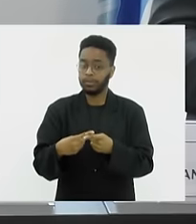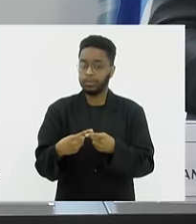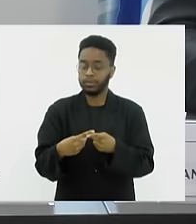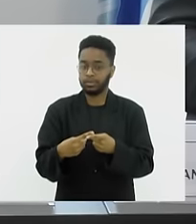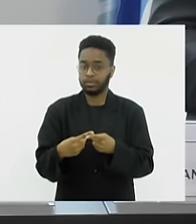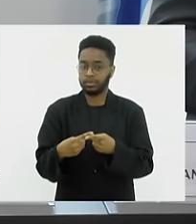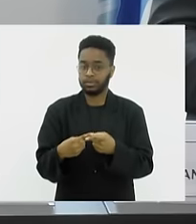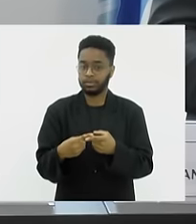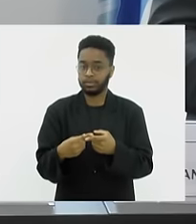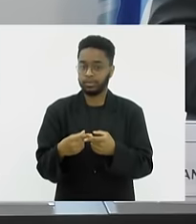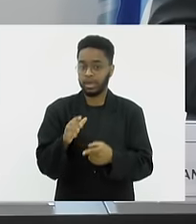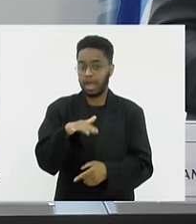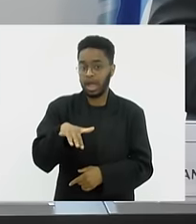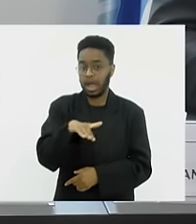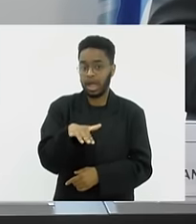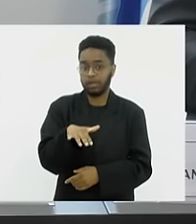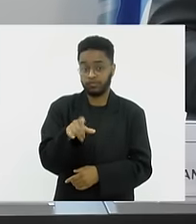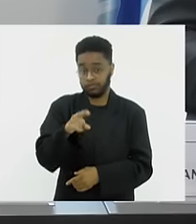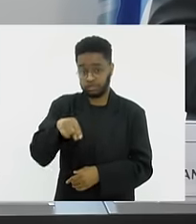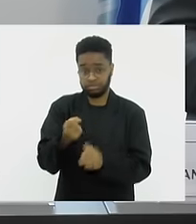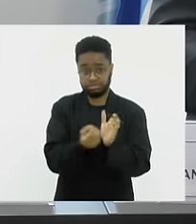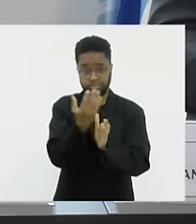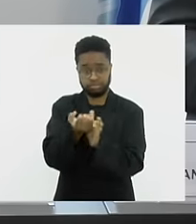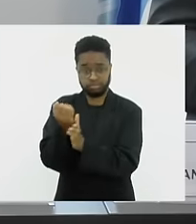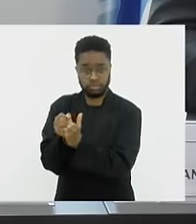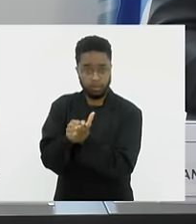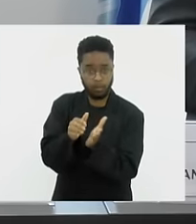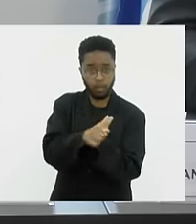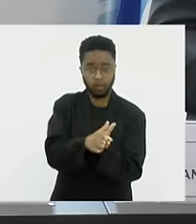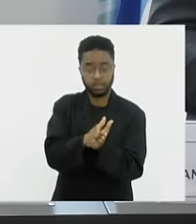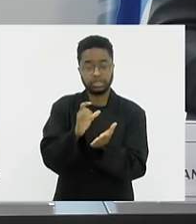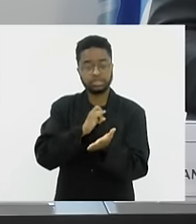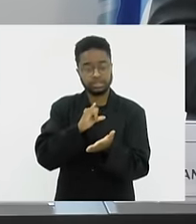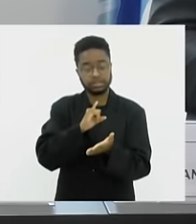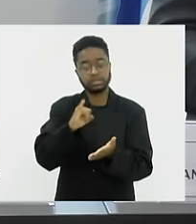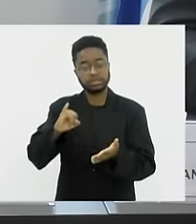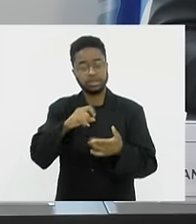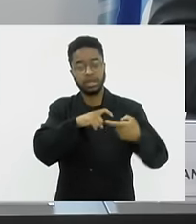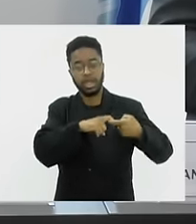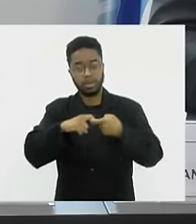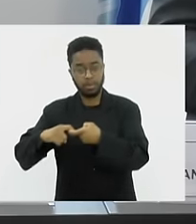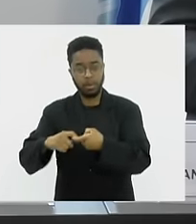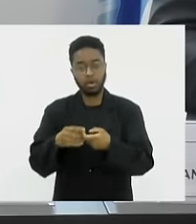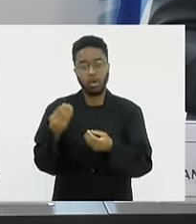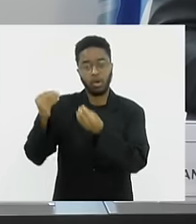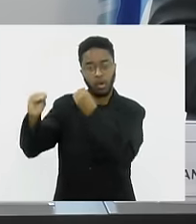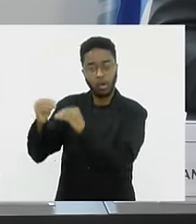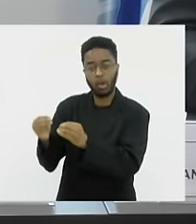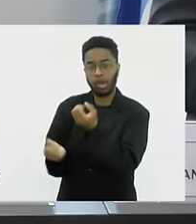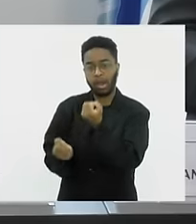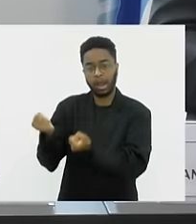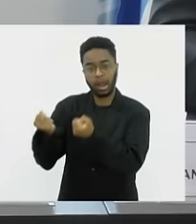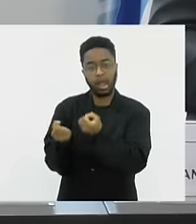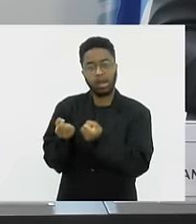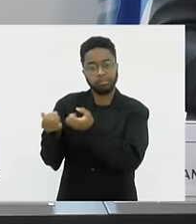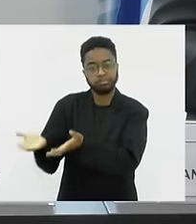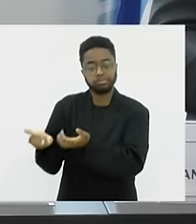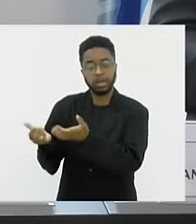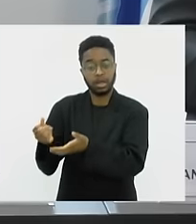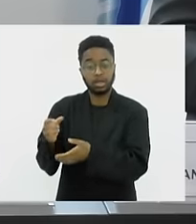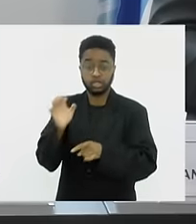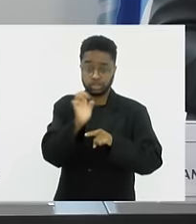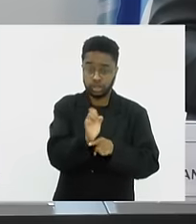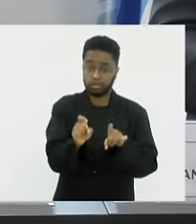lamentavelmente, a indústria da multa é isso. Quanto mais se reboca, quanto mais carro se coloca no pátio, mais o Estado ou a Prefeitura